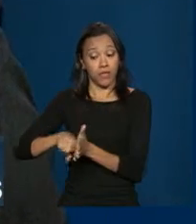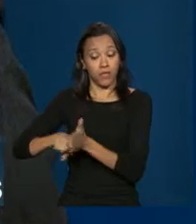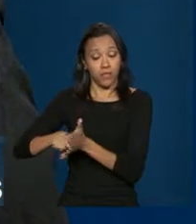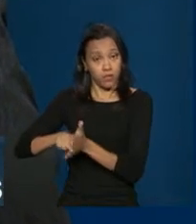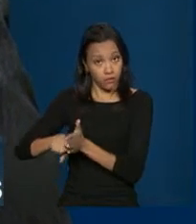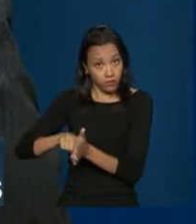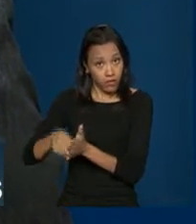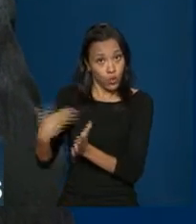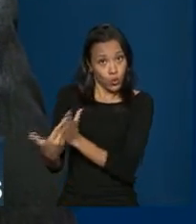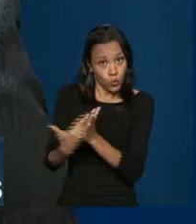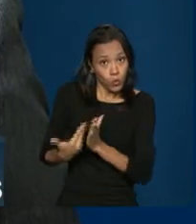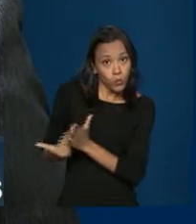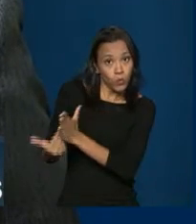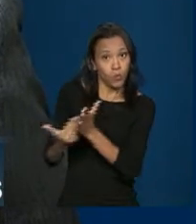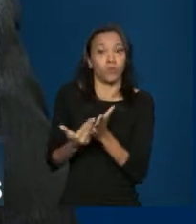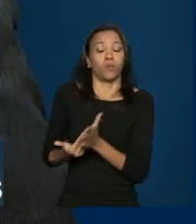exemplo,